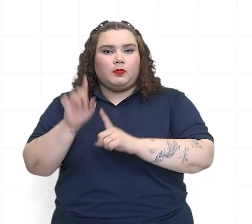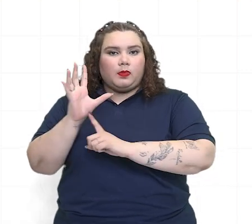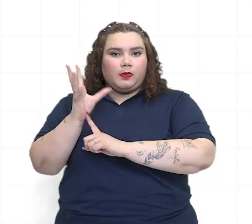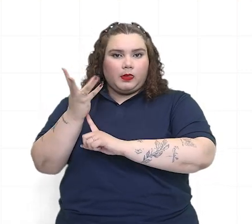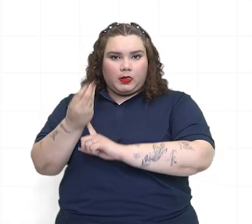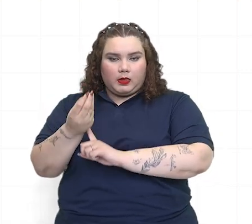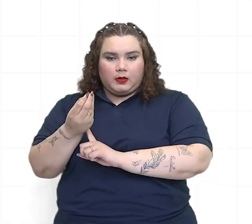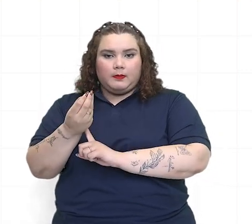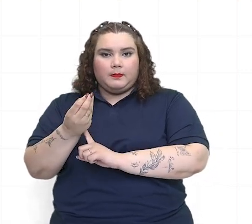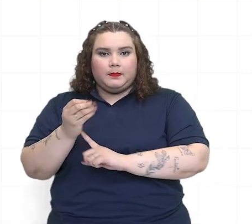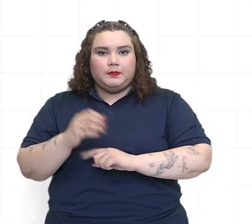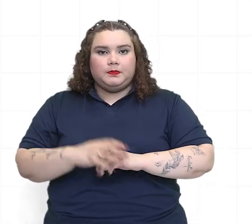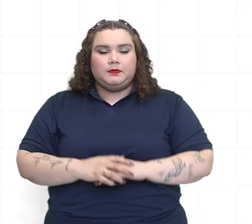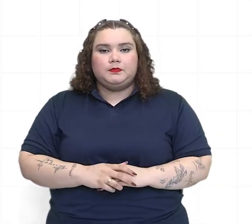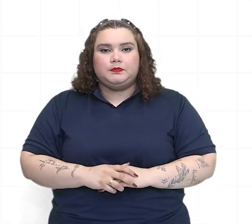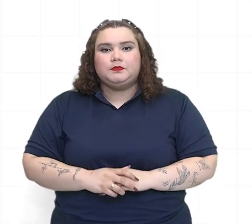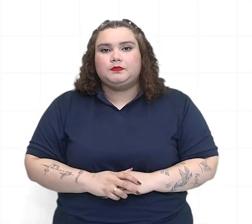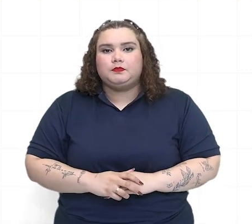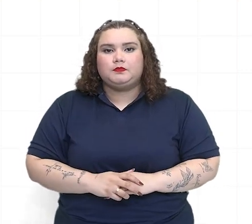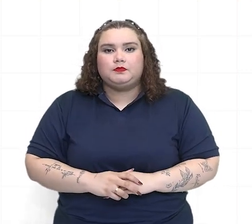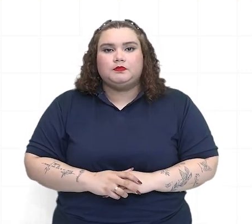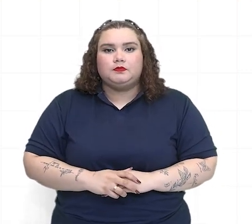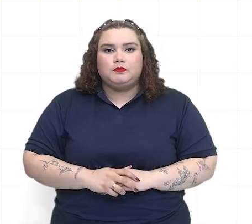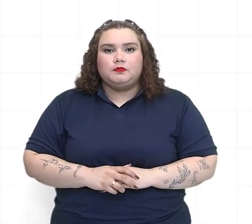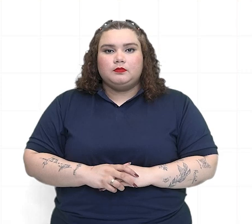e artístico.